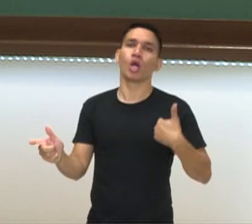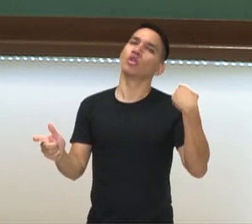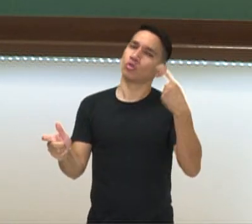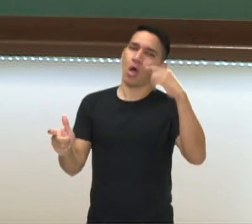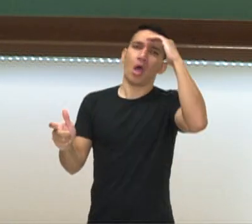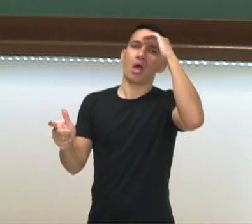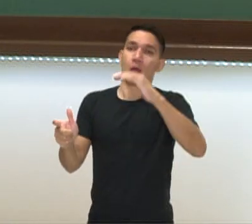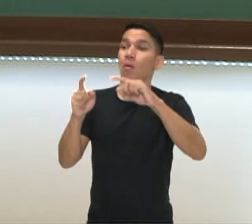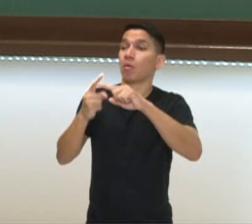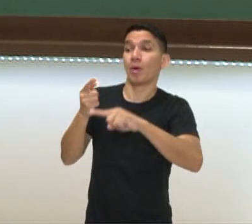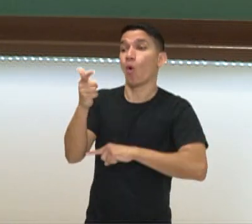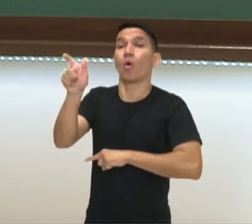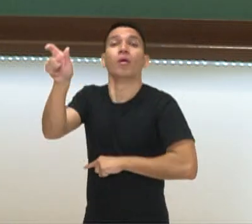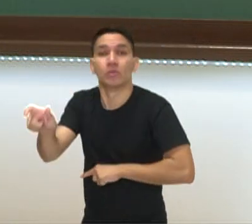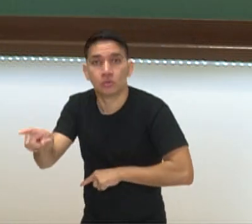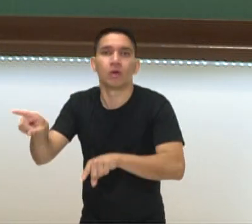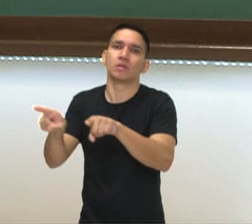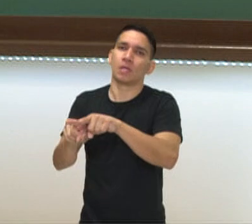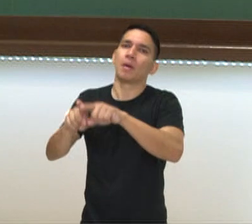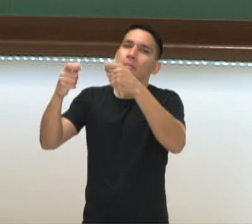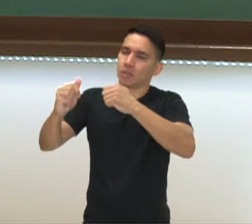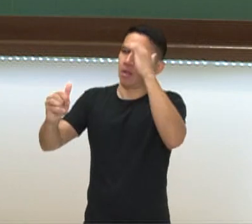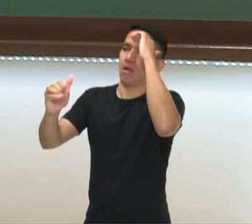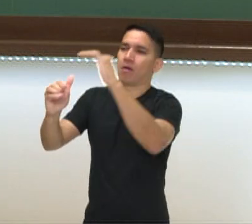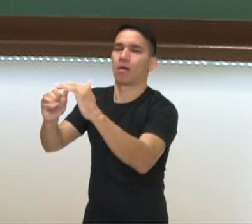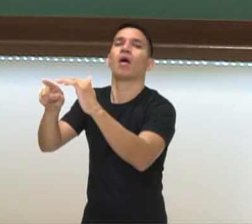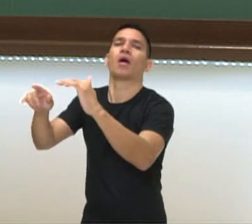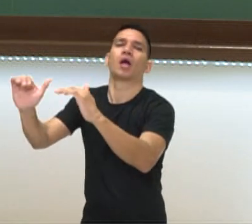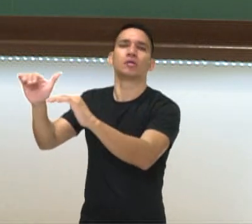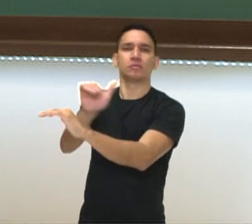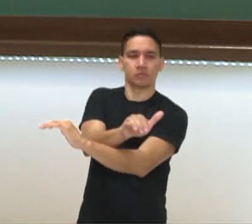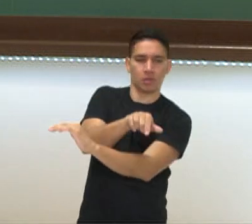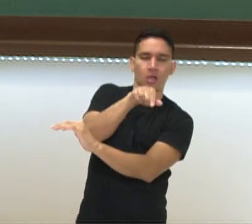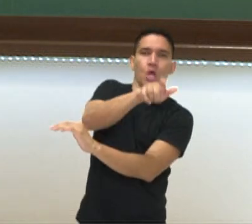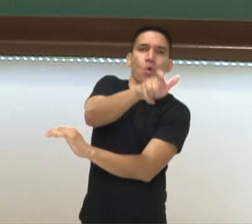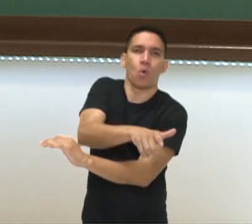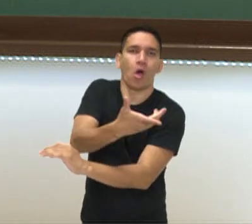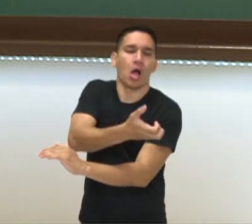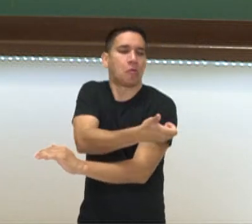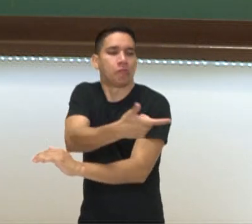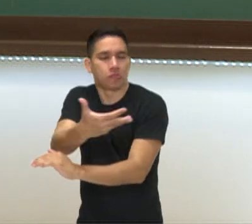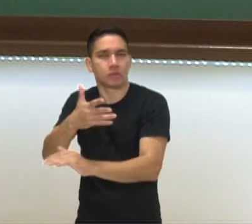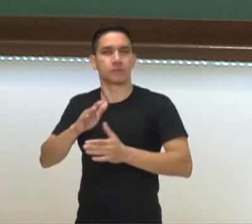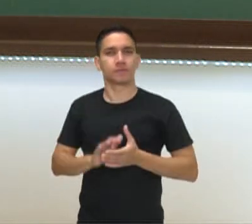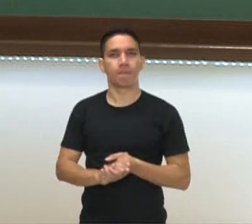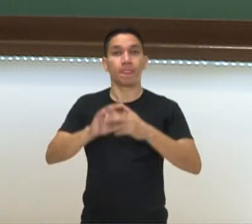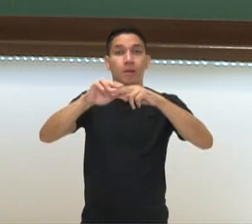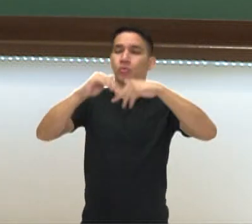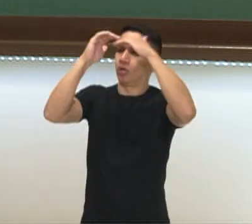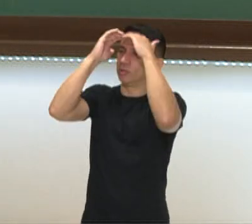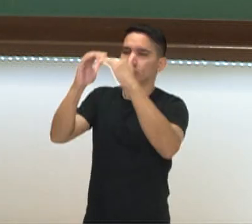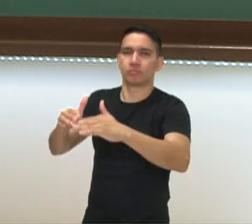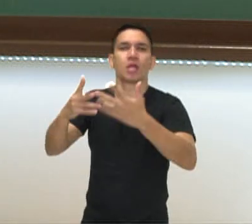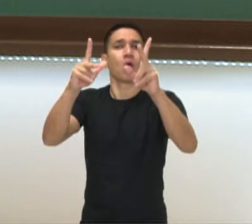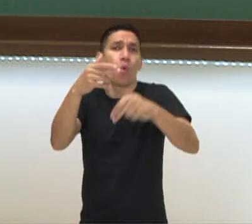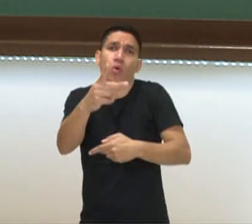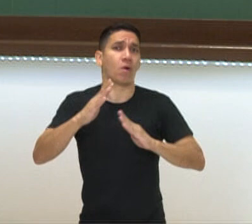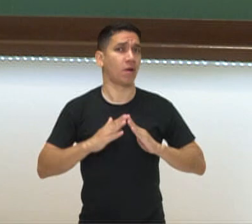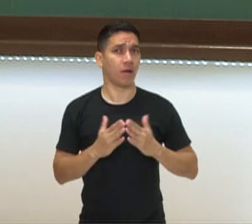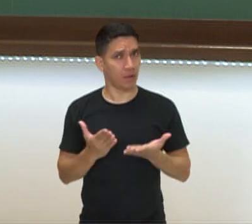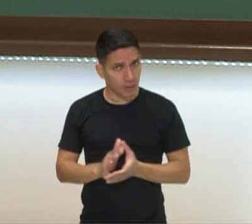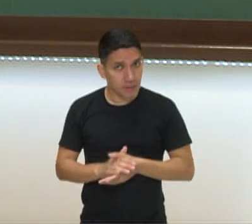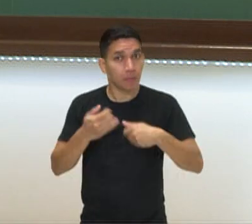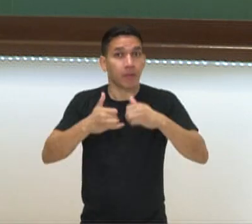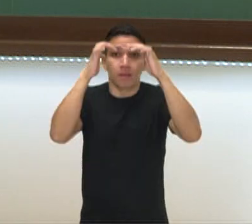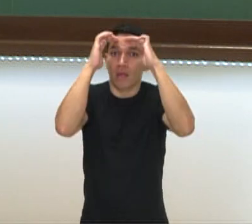respeitamos porque alguma pessoa, que também merece respeito, venera, acredita, tem aquele lugar como especial, como a sua casa. A gente tem